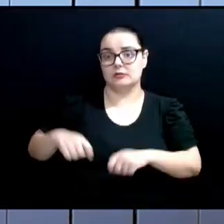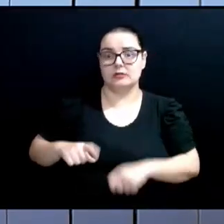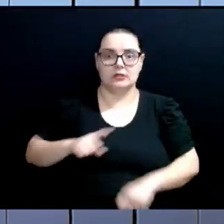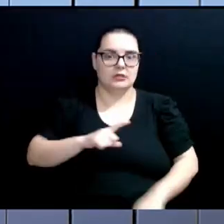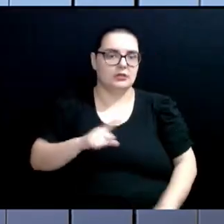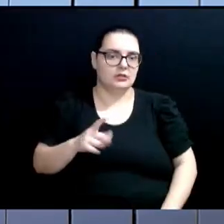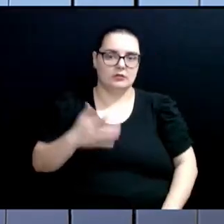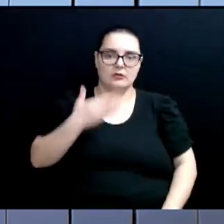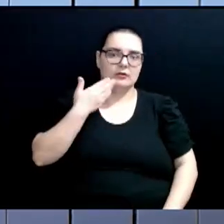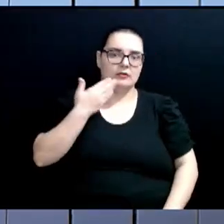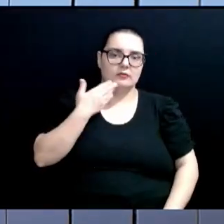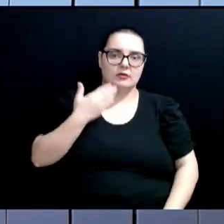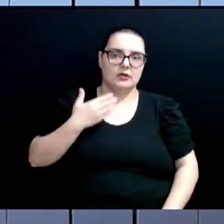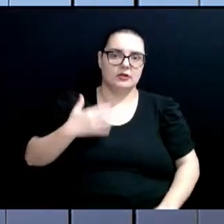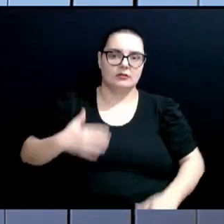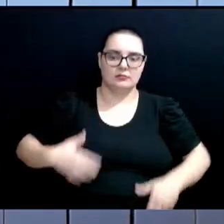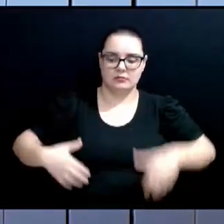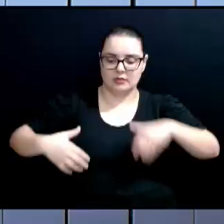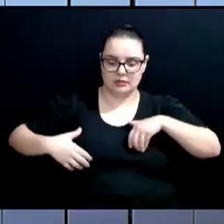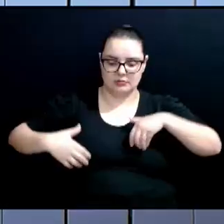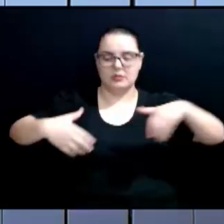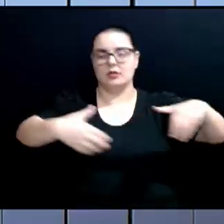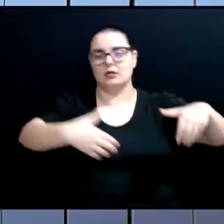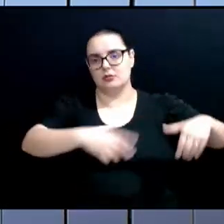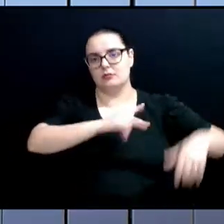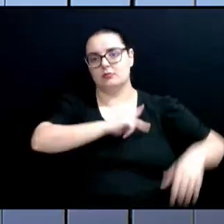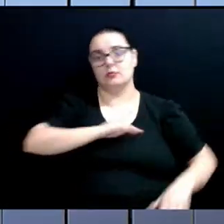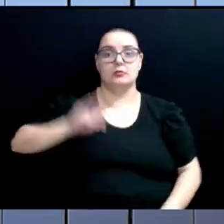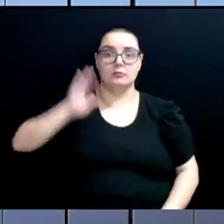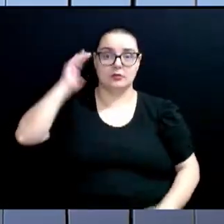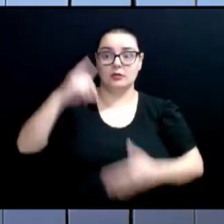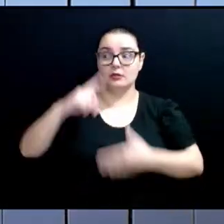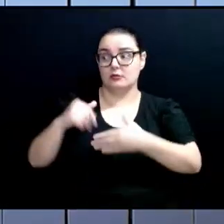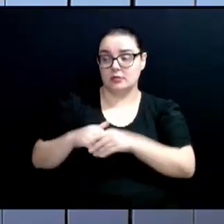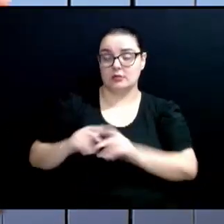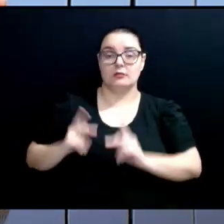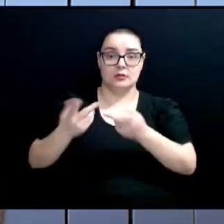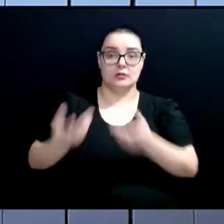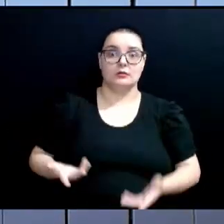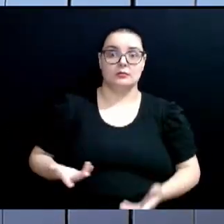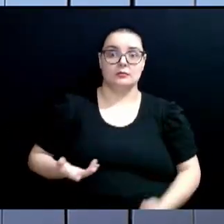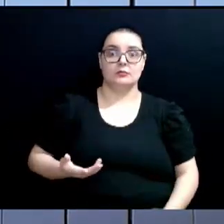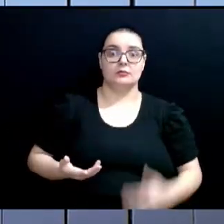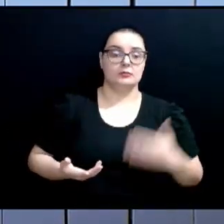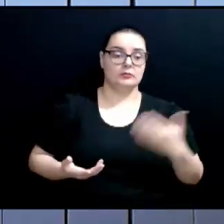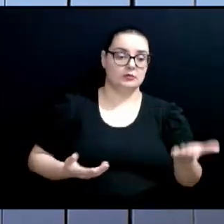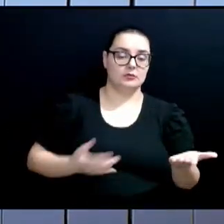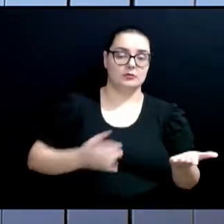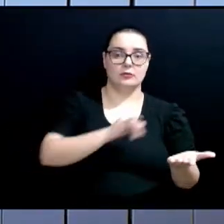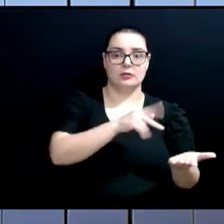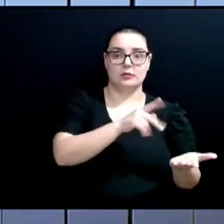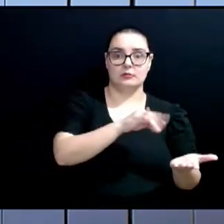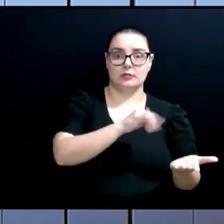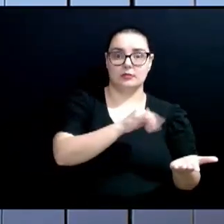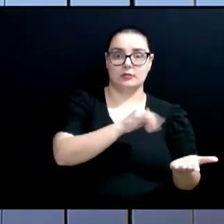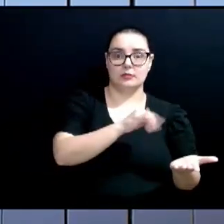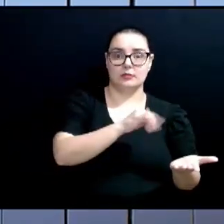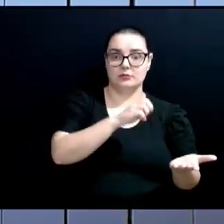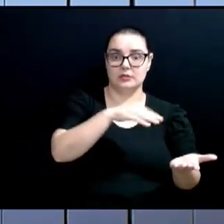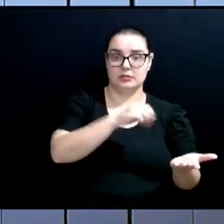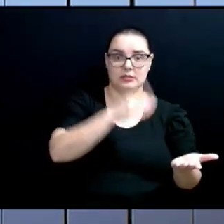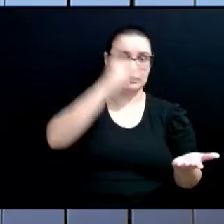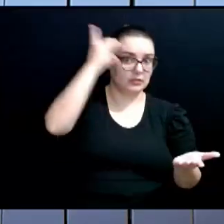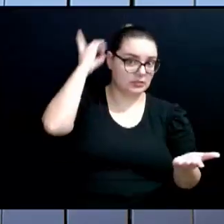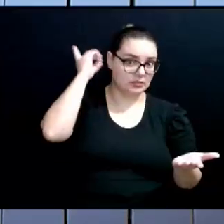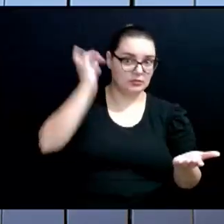República eleito, né? Então, nos dois episódios, tanto no impeachment da presidenta Dilma como no